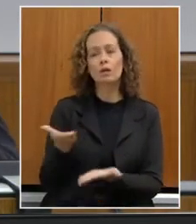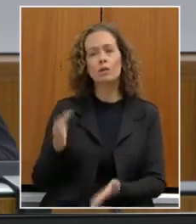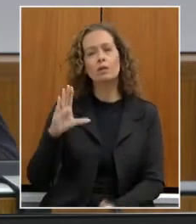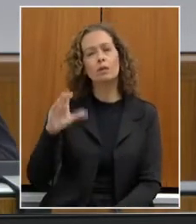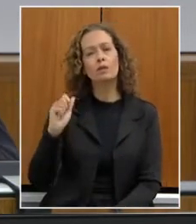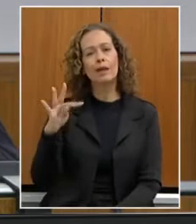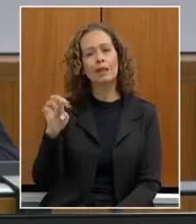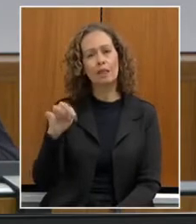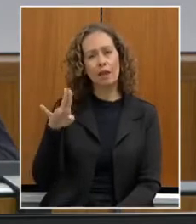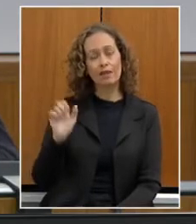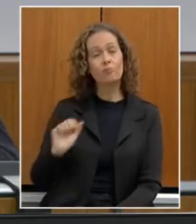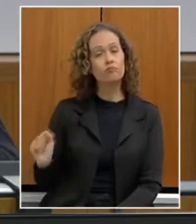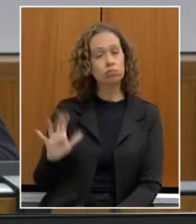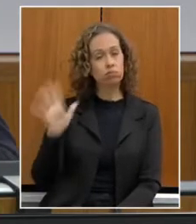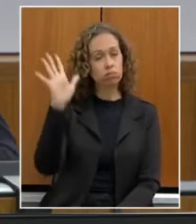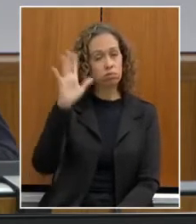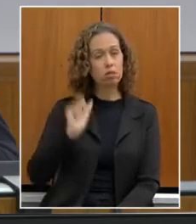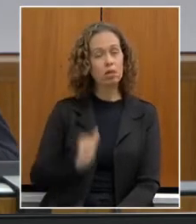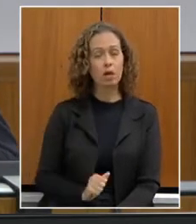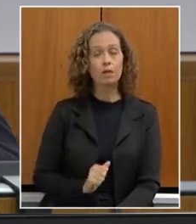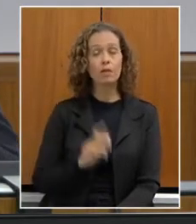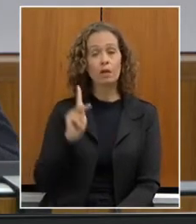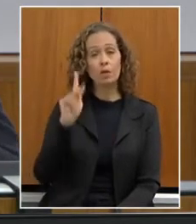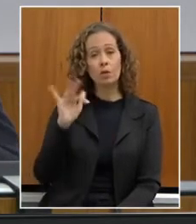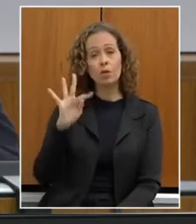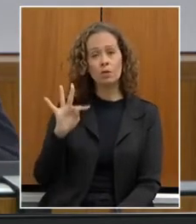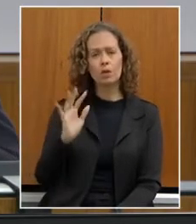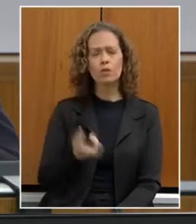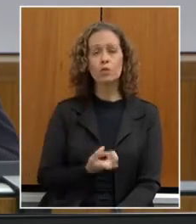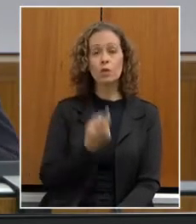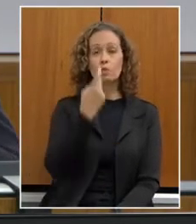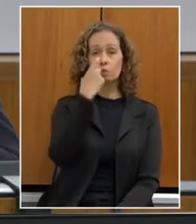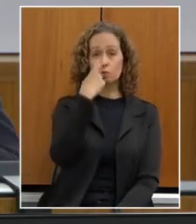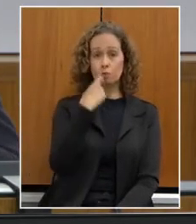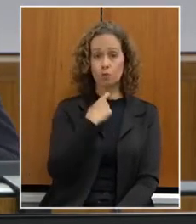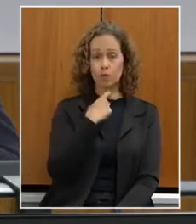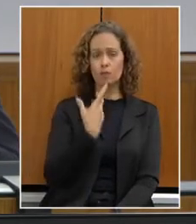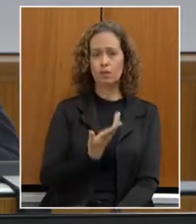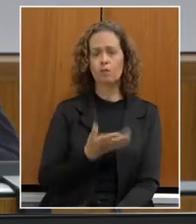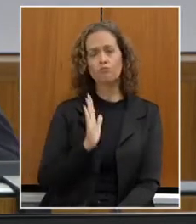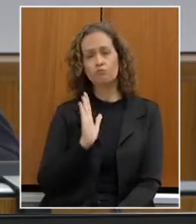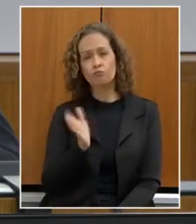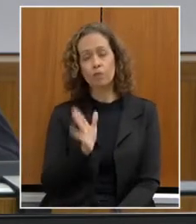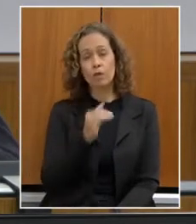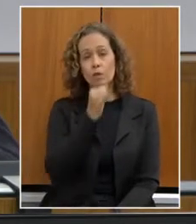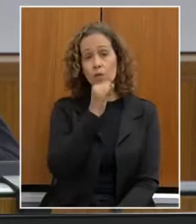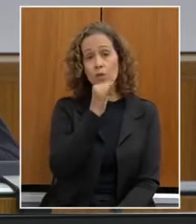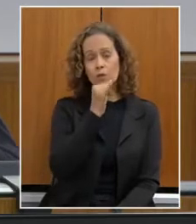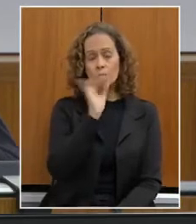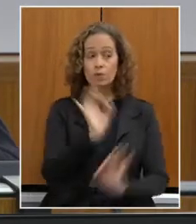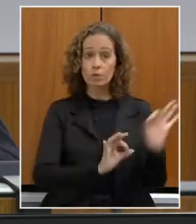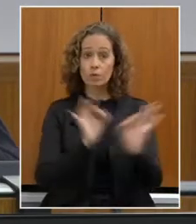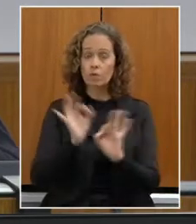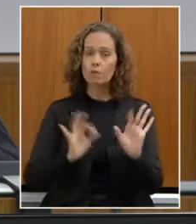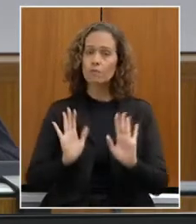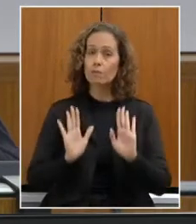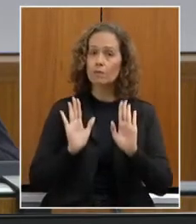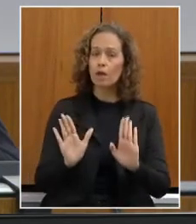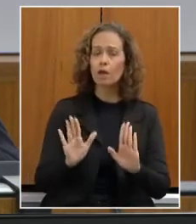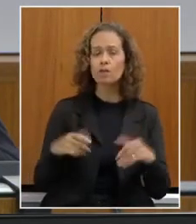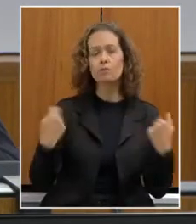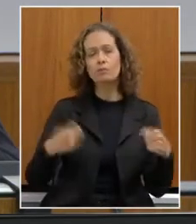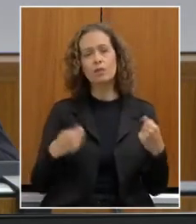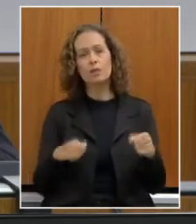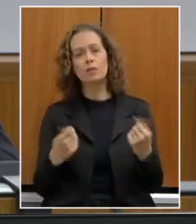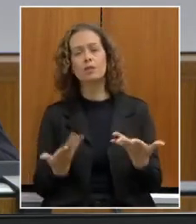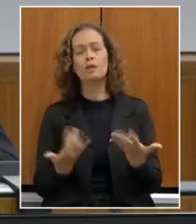são baratos o kit intubação nós temos somos um exemplo de organização mas a gente depende do do